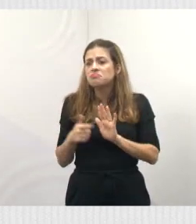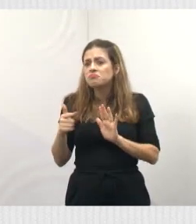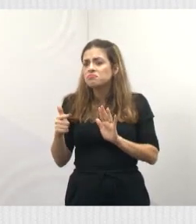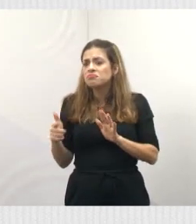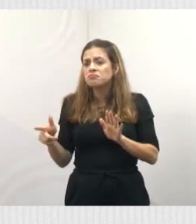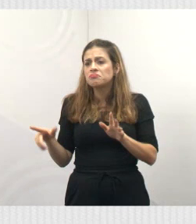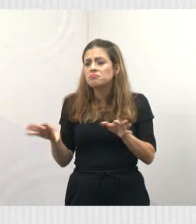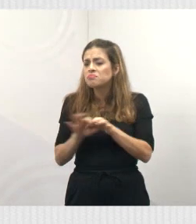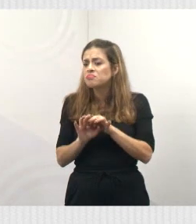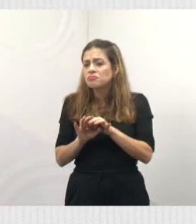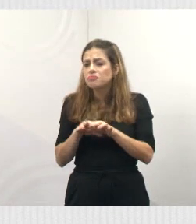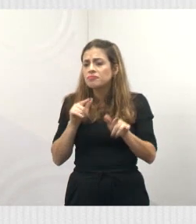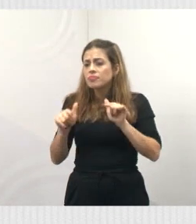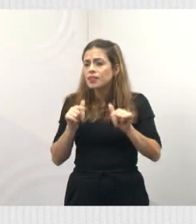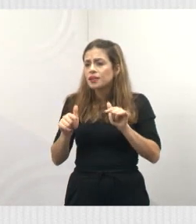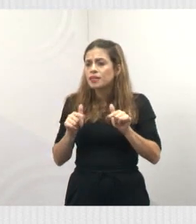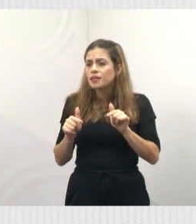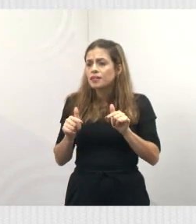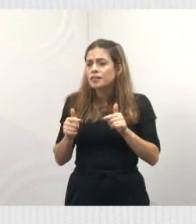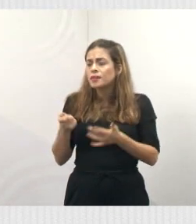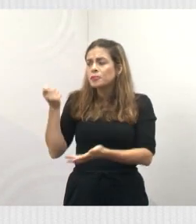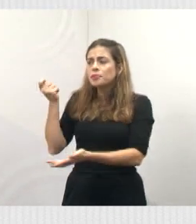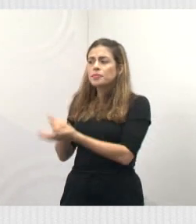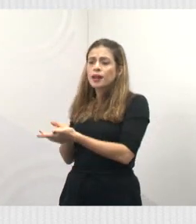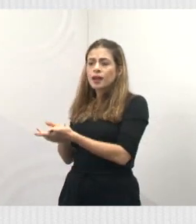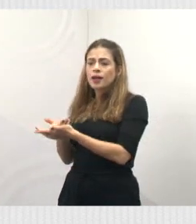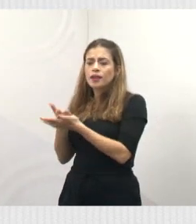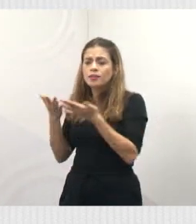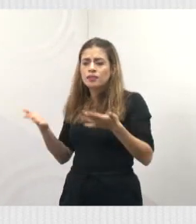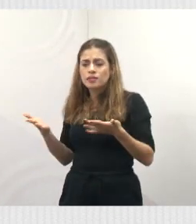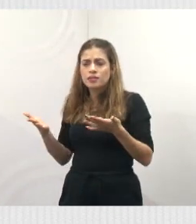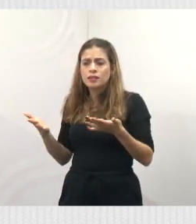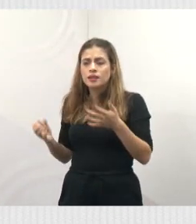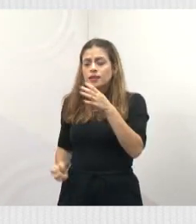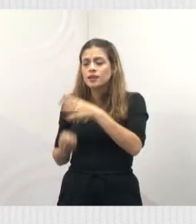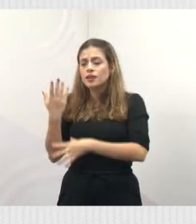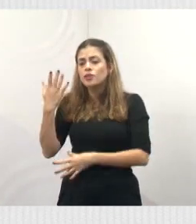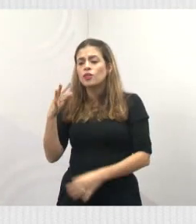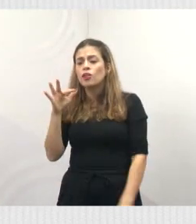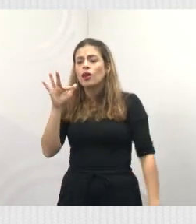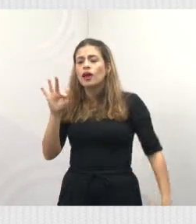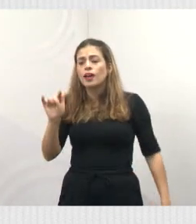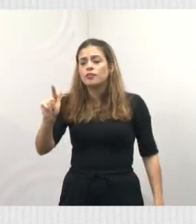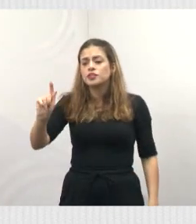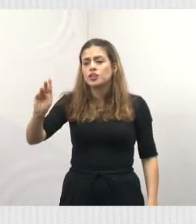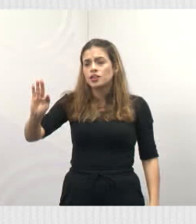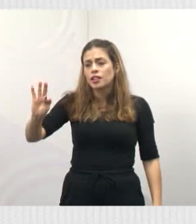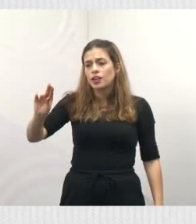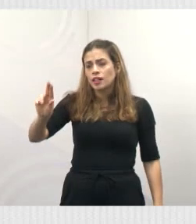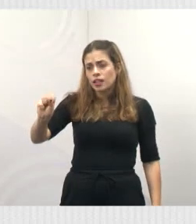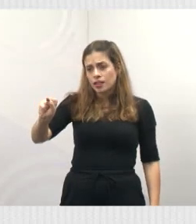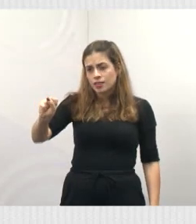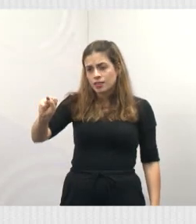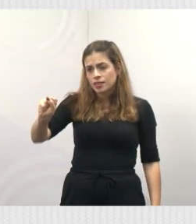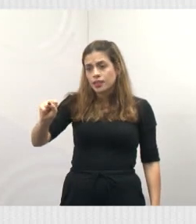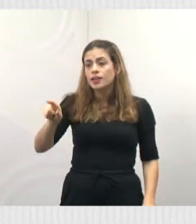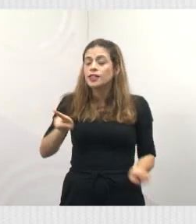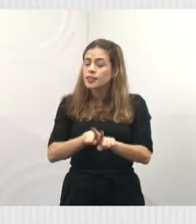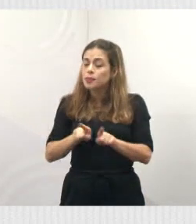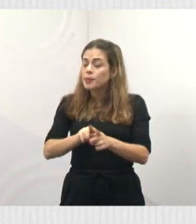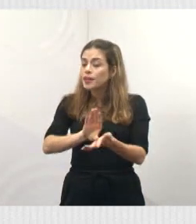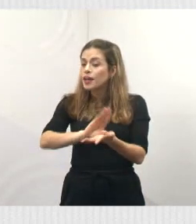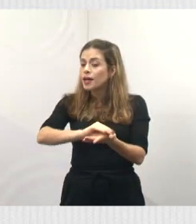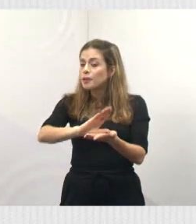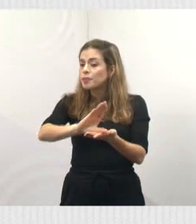emprego, e para indenizar essa frustração de expectativa, a legislação cria o fundo de garantia e a multa sobre o fundo de garantia.